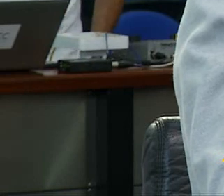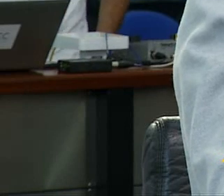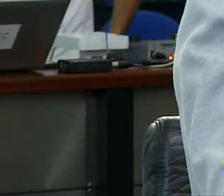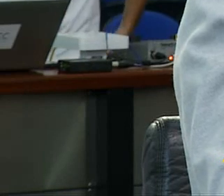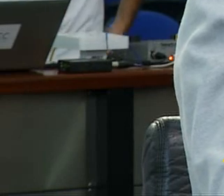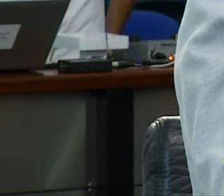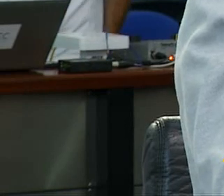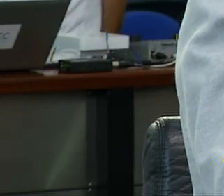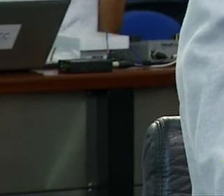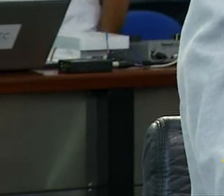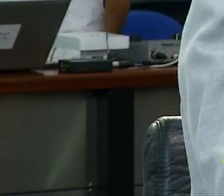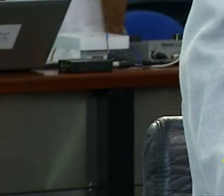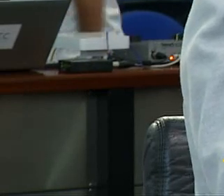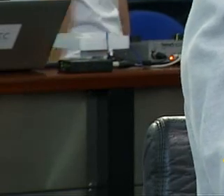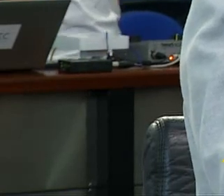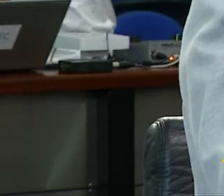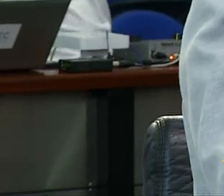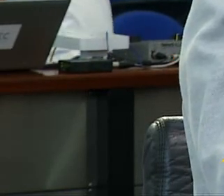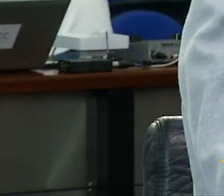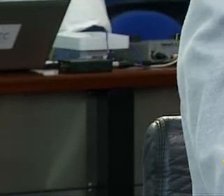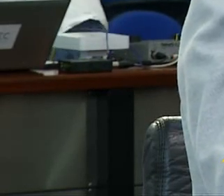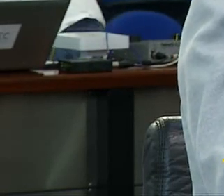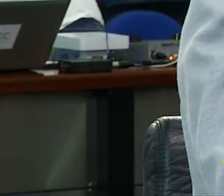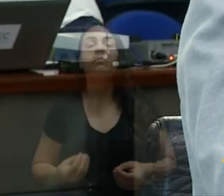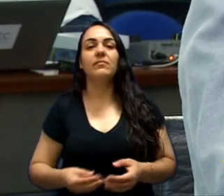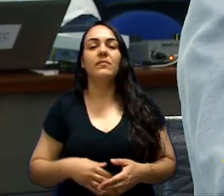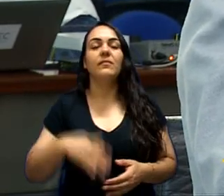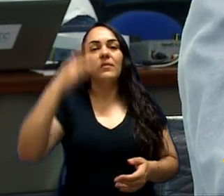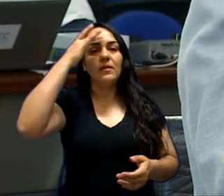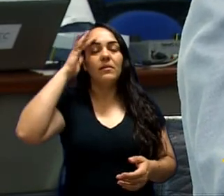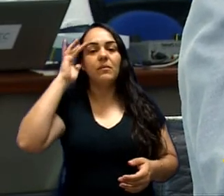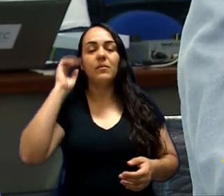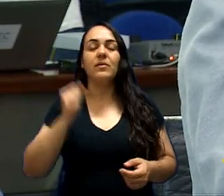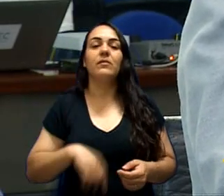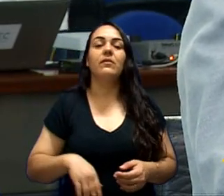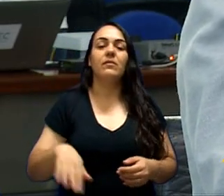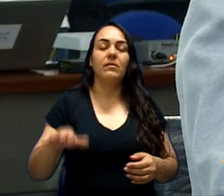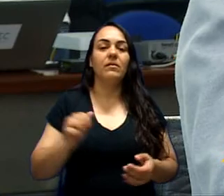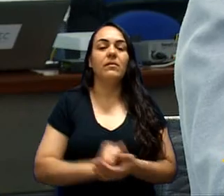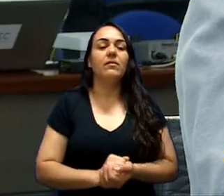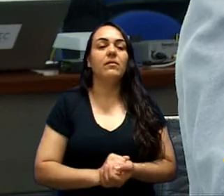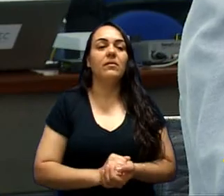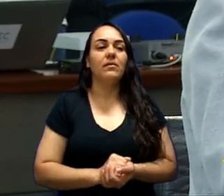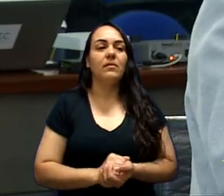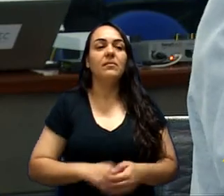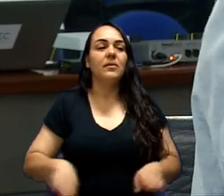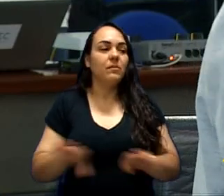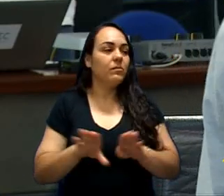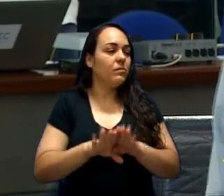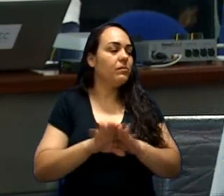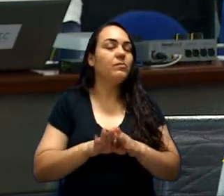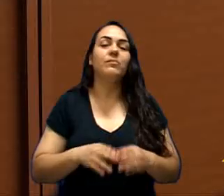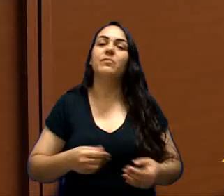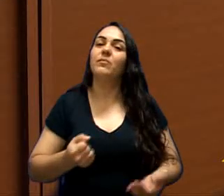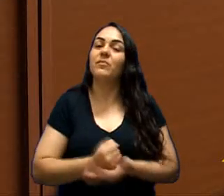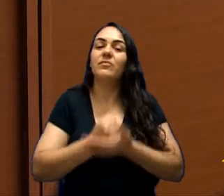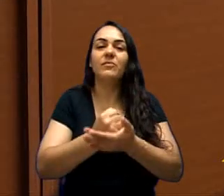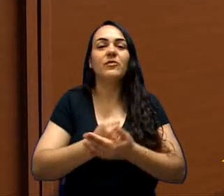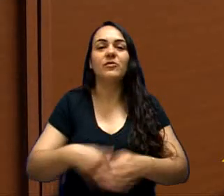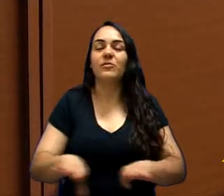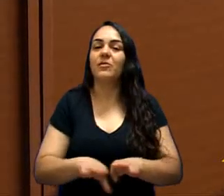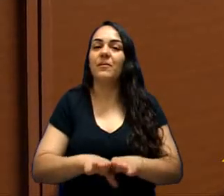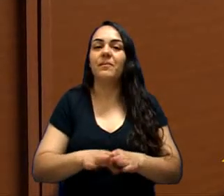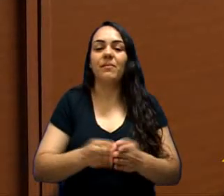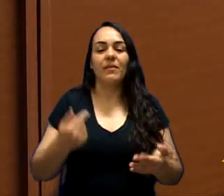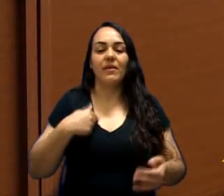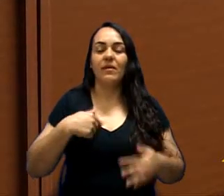6 milhões, aquele que puder apontar os 6 milhões... Para a cesta básica posso do aposentado. Ajudar? Martinez, eu posso ajudar, porque eu tô